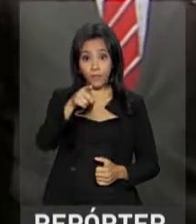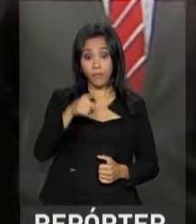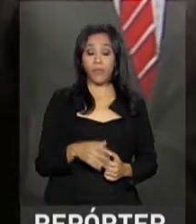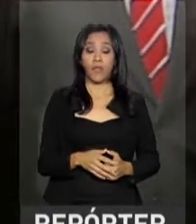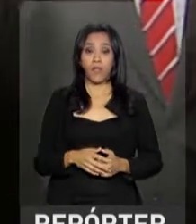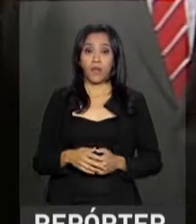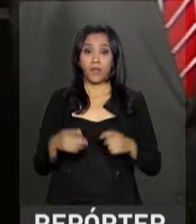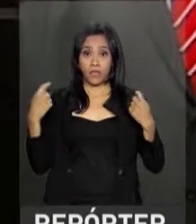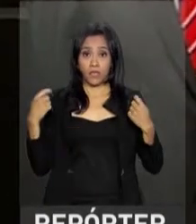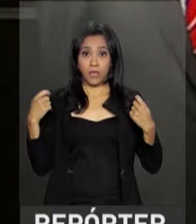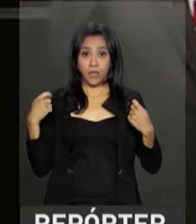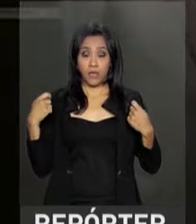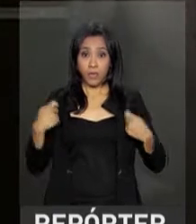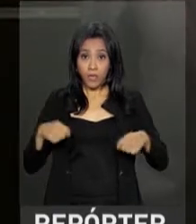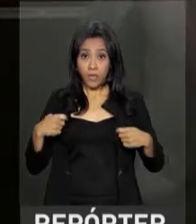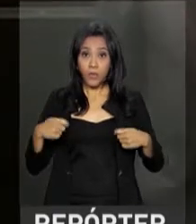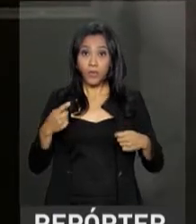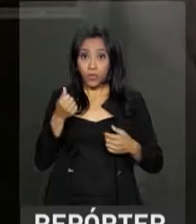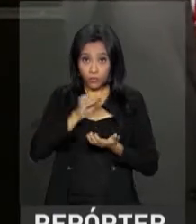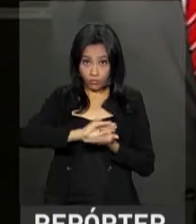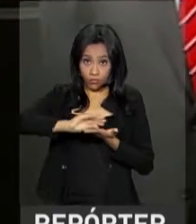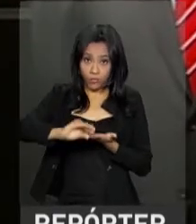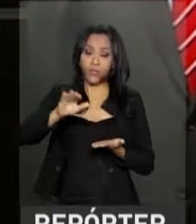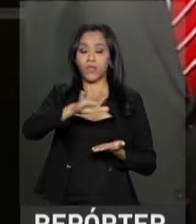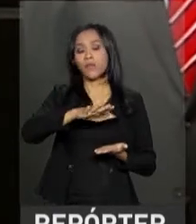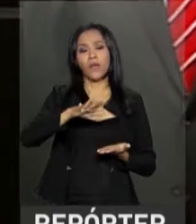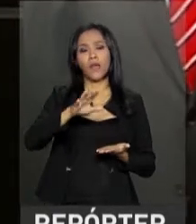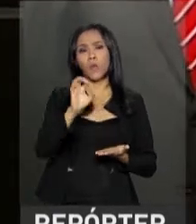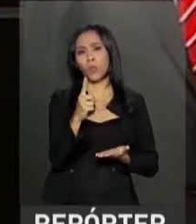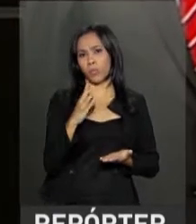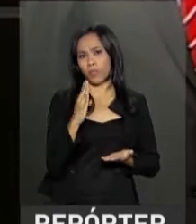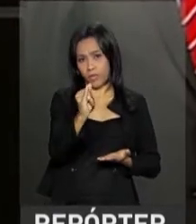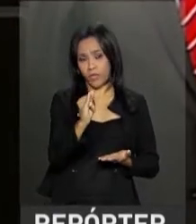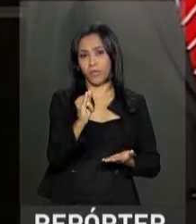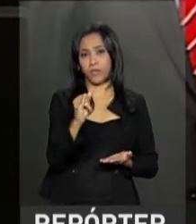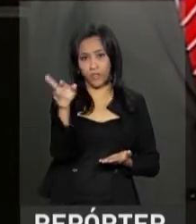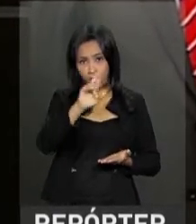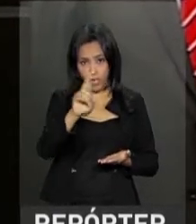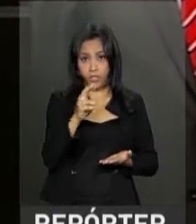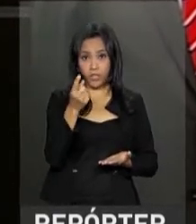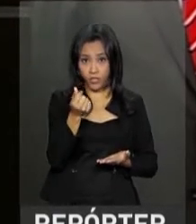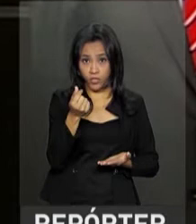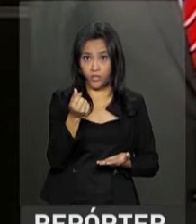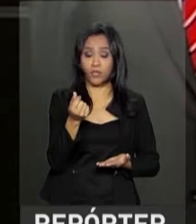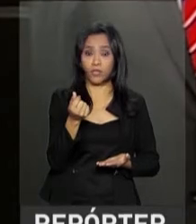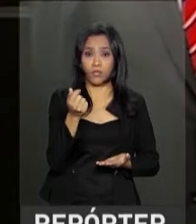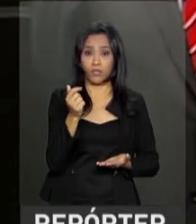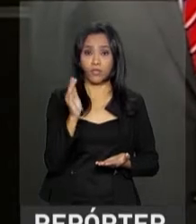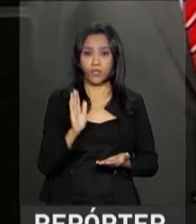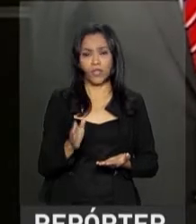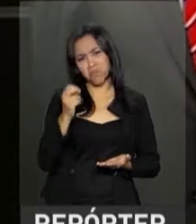As necessidades ficam em torno de R$ 1 bilhão que nós já estamos destinando muito proximamente.